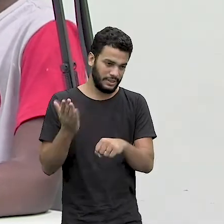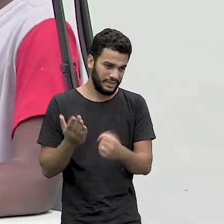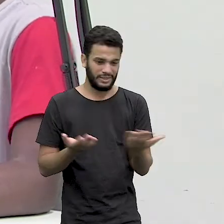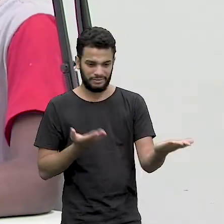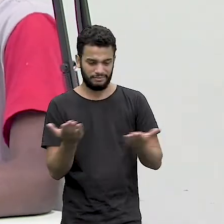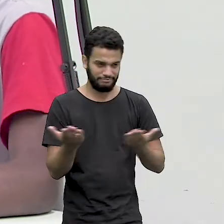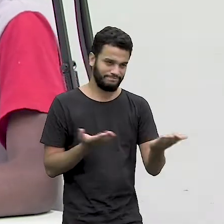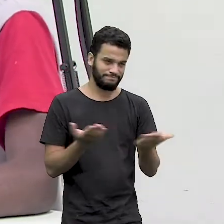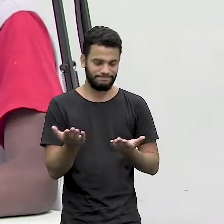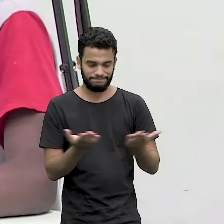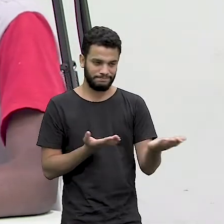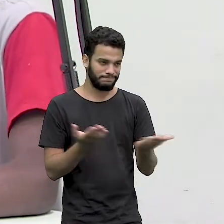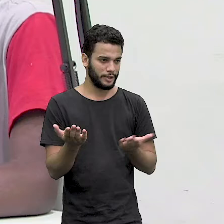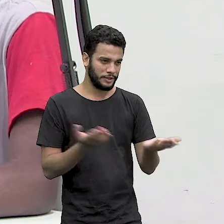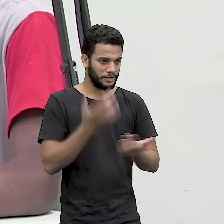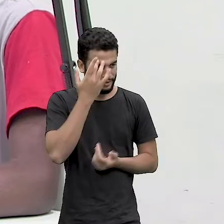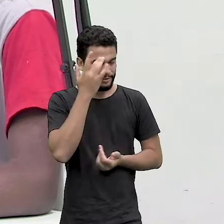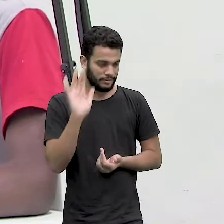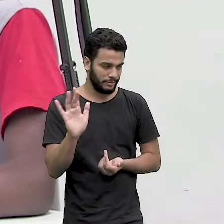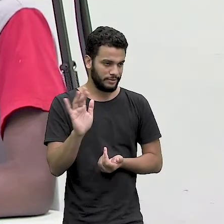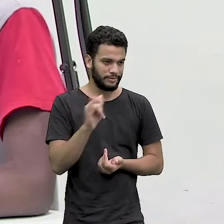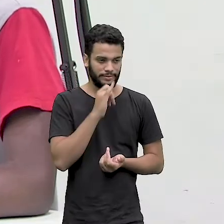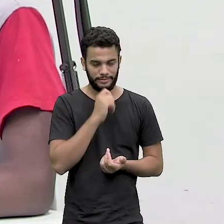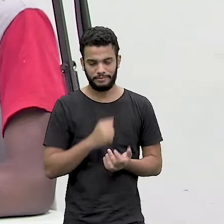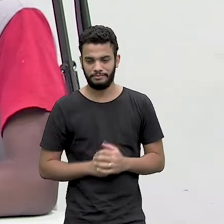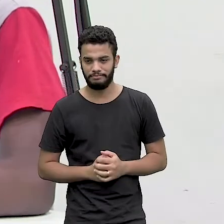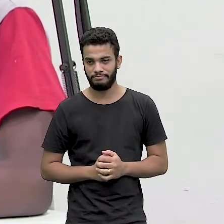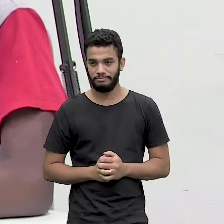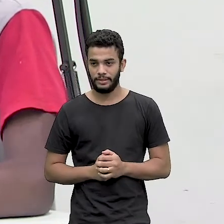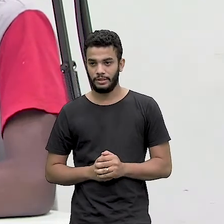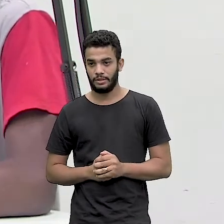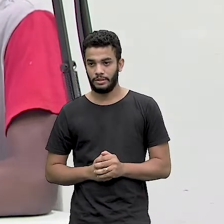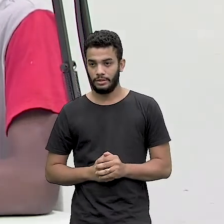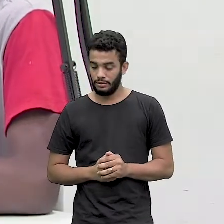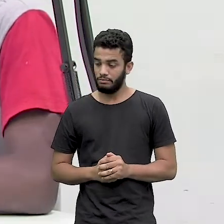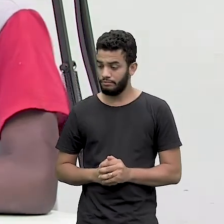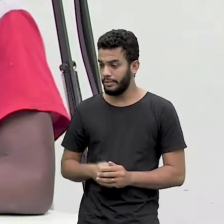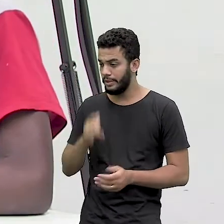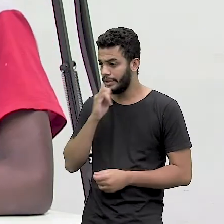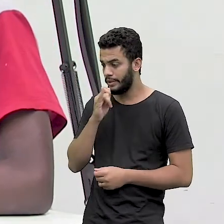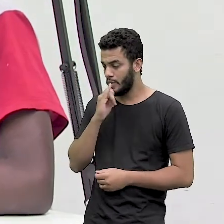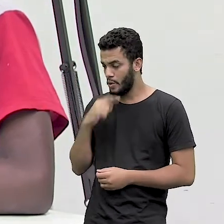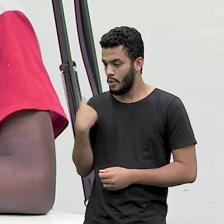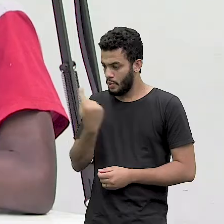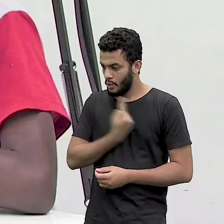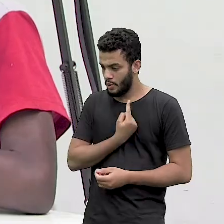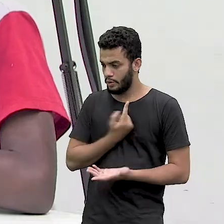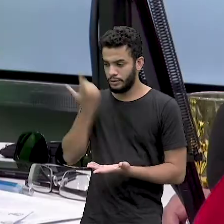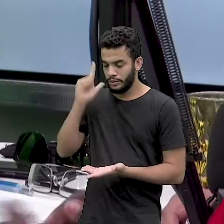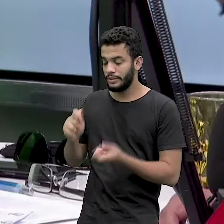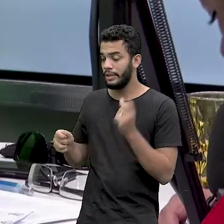para ser usado num smartphone da vida, né? O que poderia ser feito para nos educar contra o consumismo?